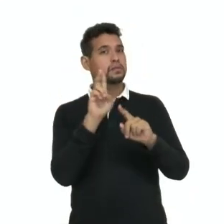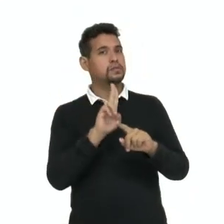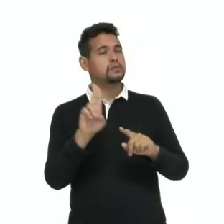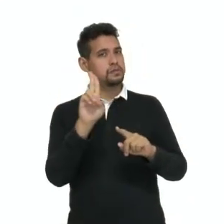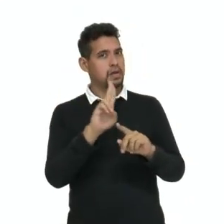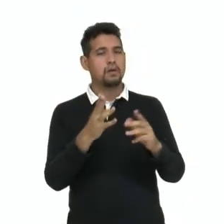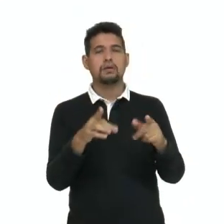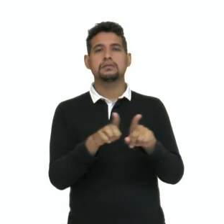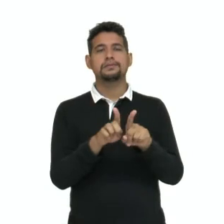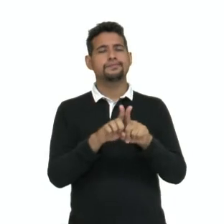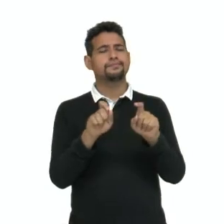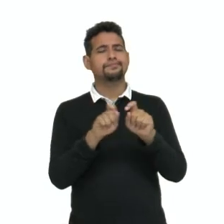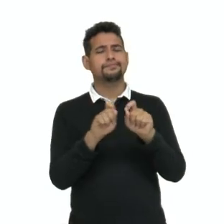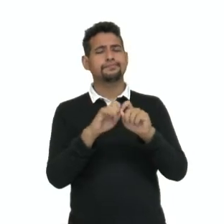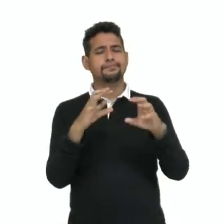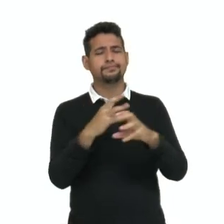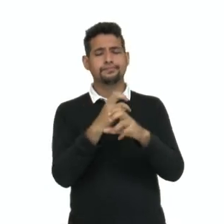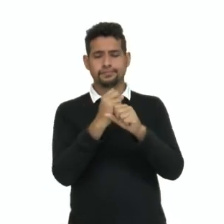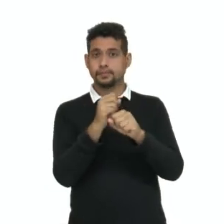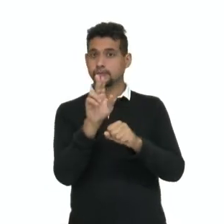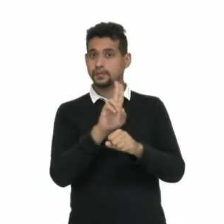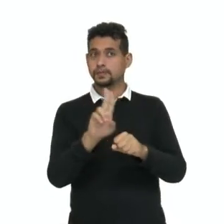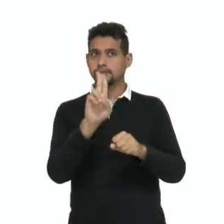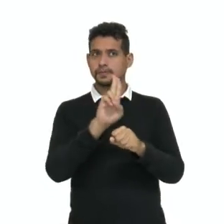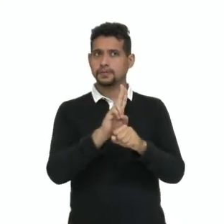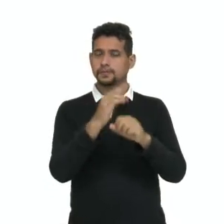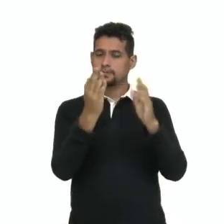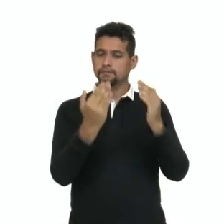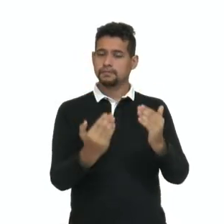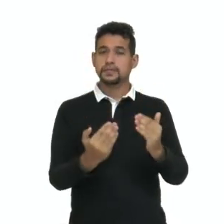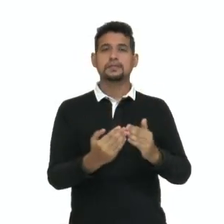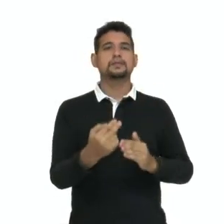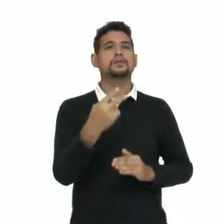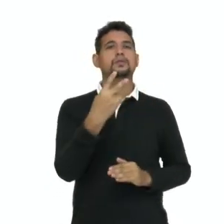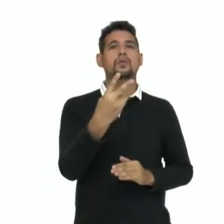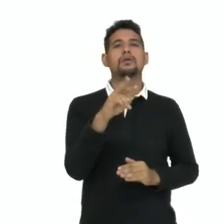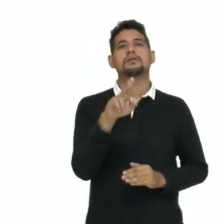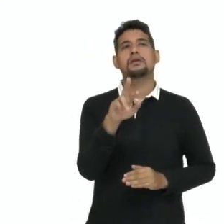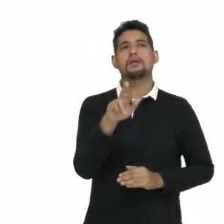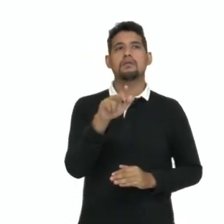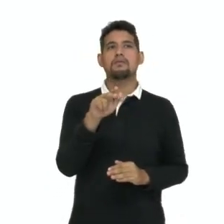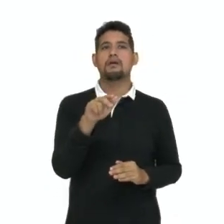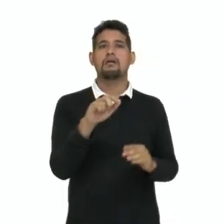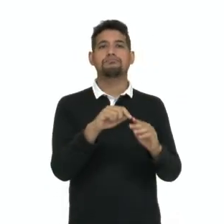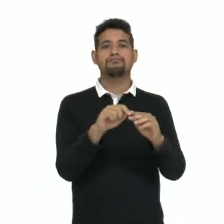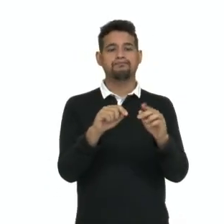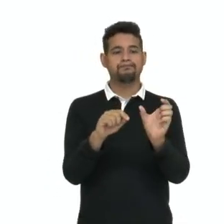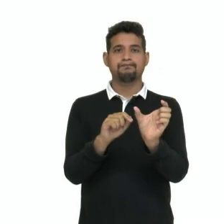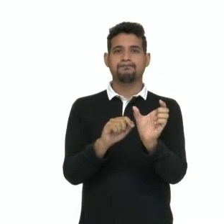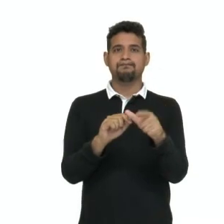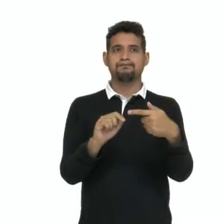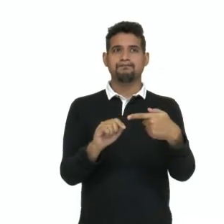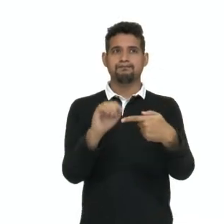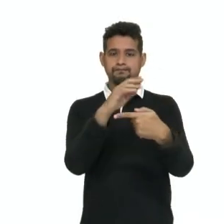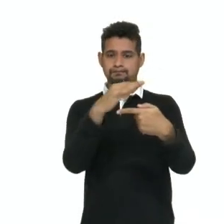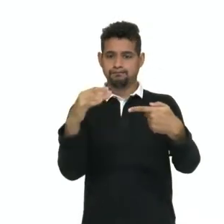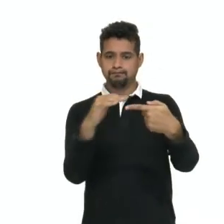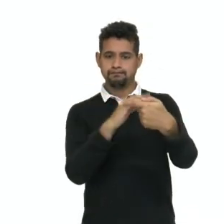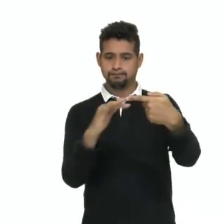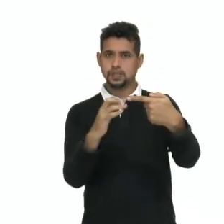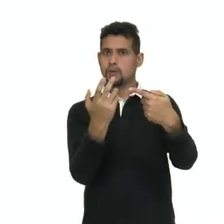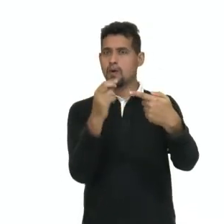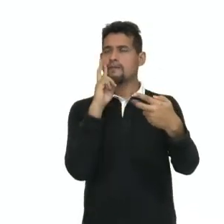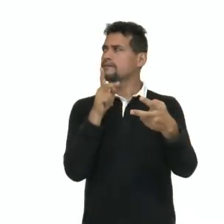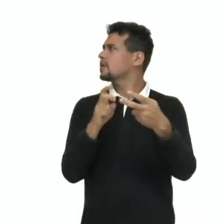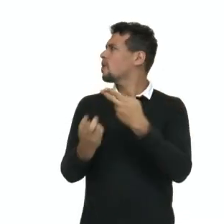aqui, fazemos todas as operações com isso daqui. 2 é igual a módulo de 3P menos 2, raiz de 25.